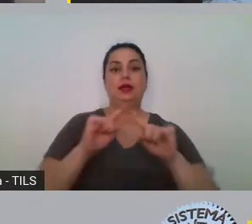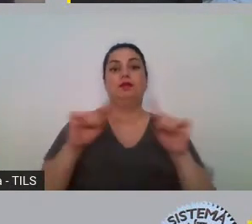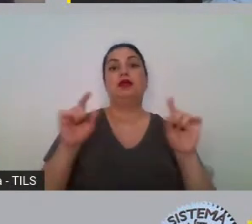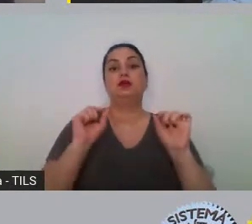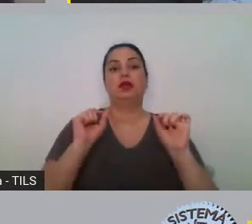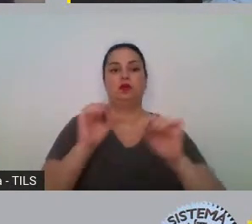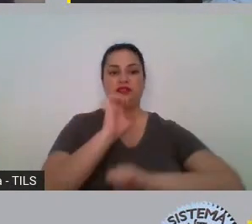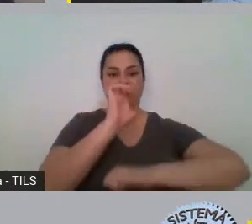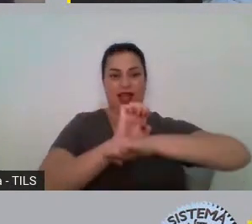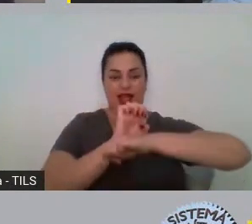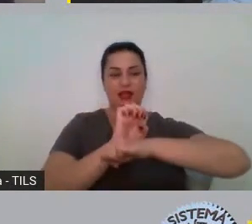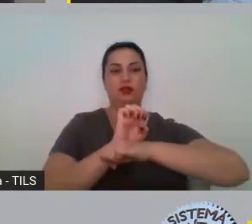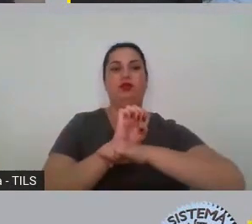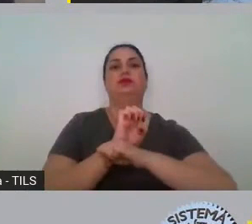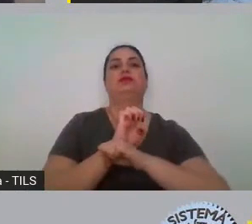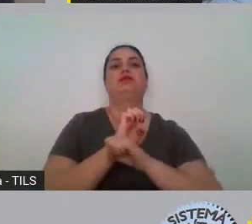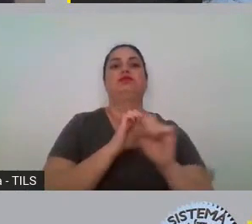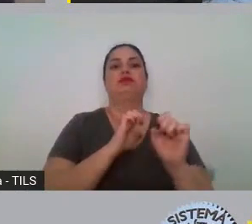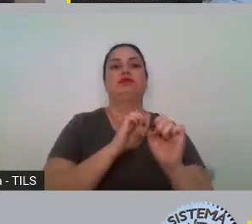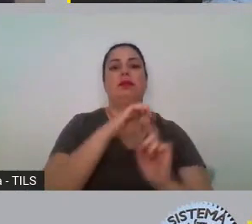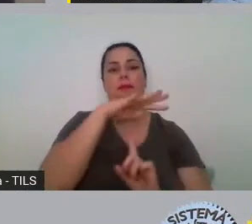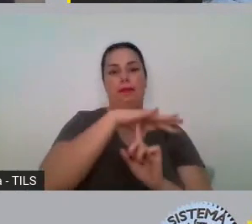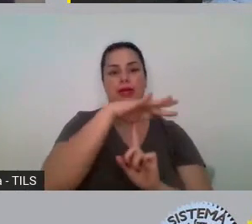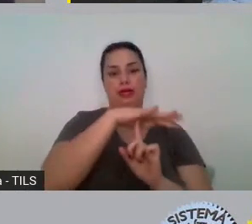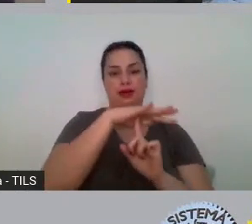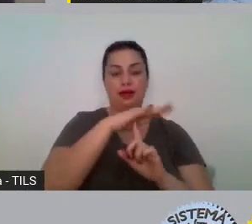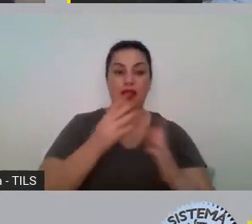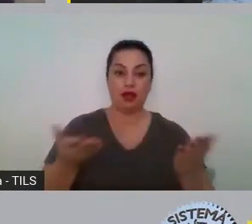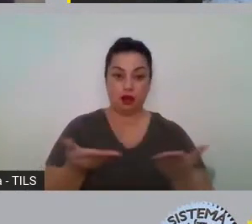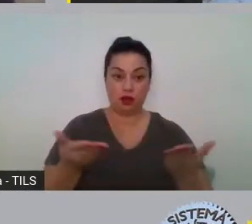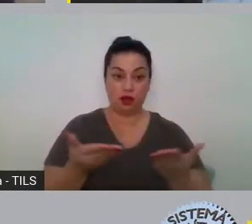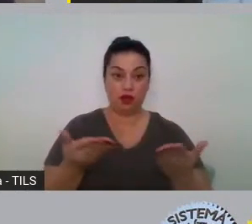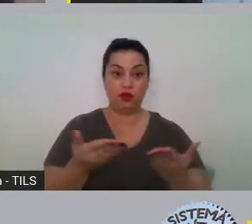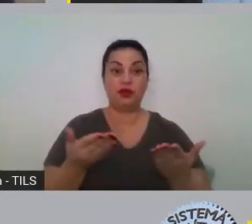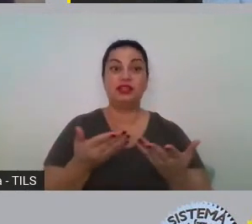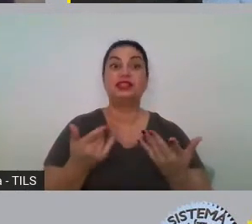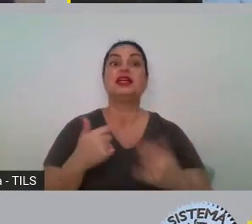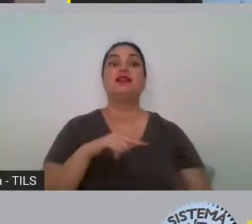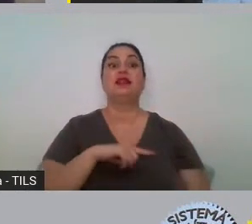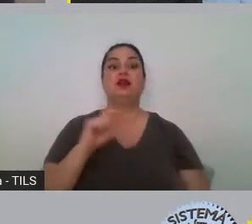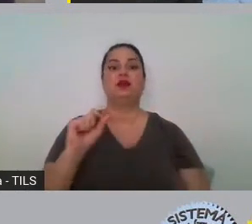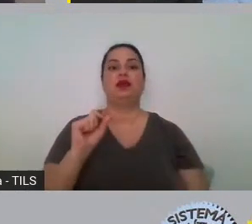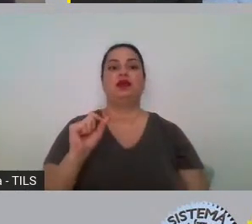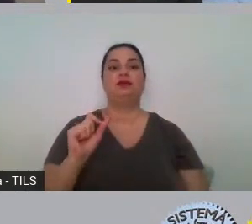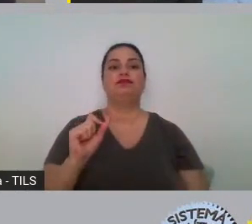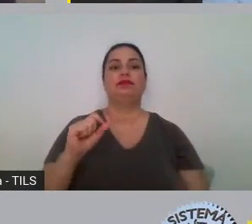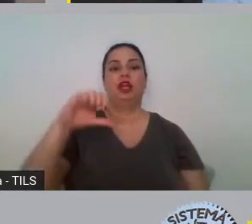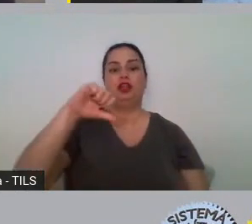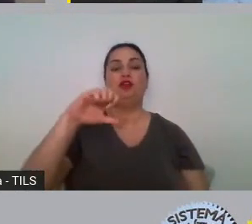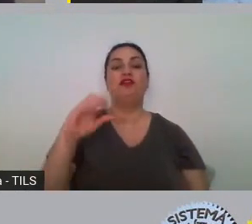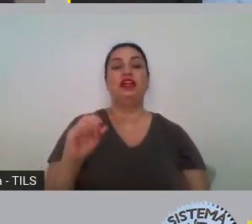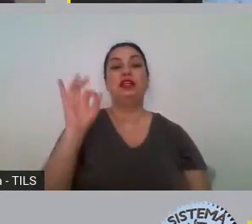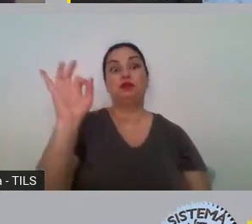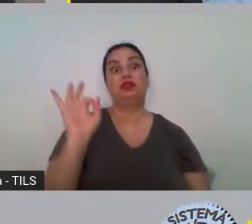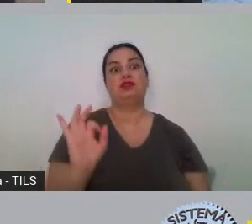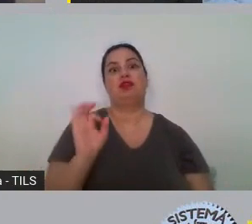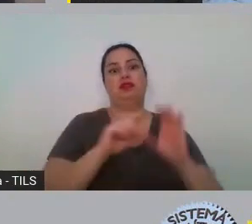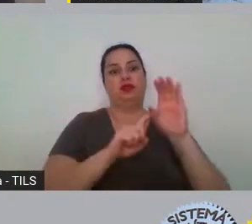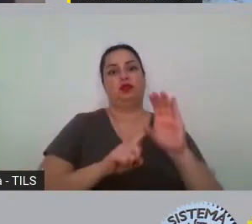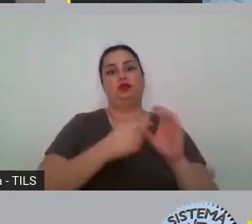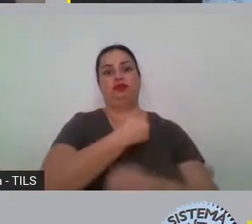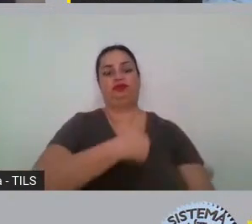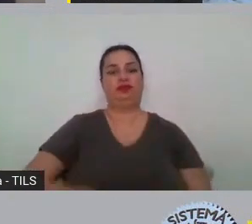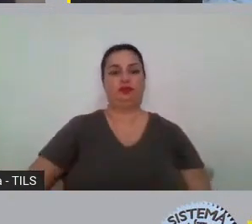momento, tem uma participação de 90%. Agora, vamos só lembrar o que é o Banco do Estado do